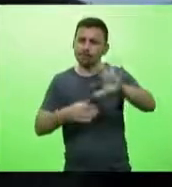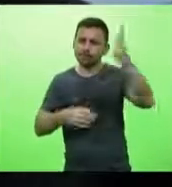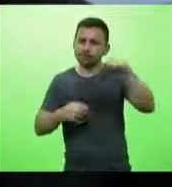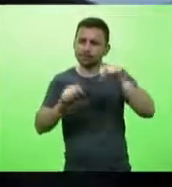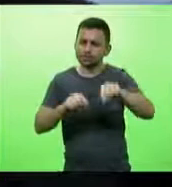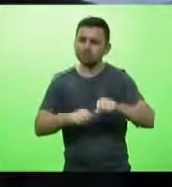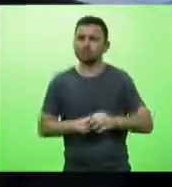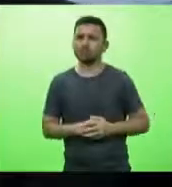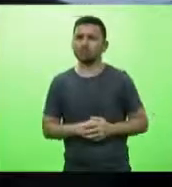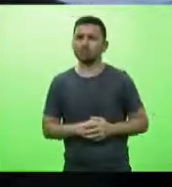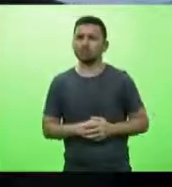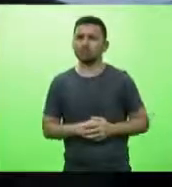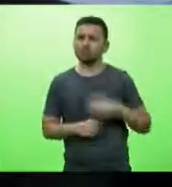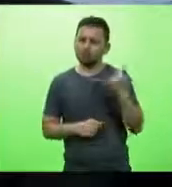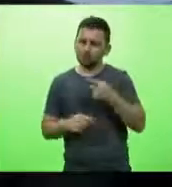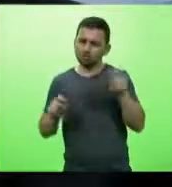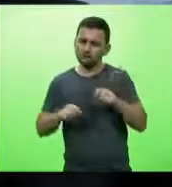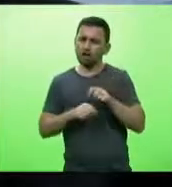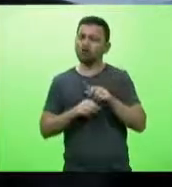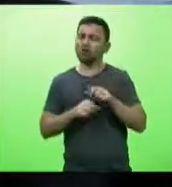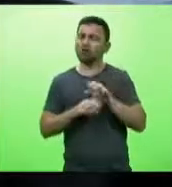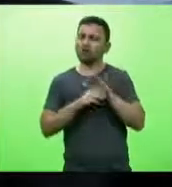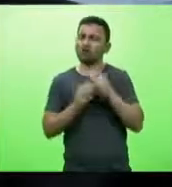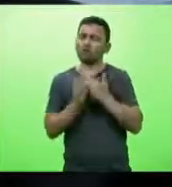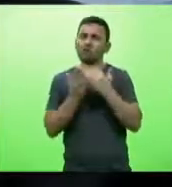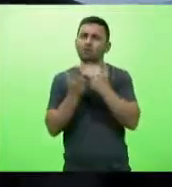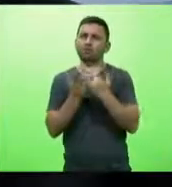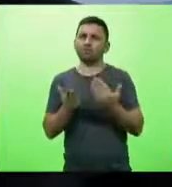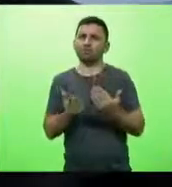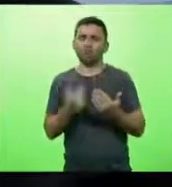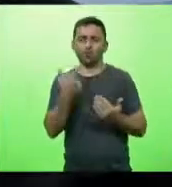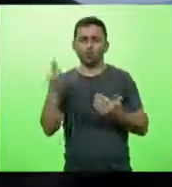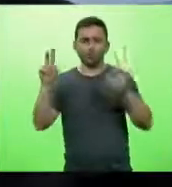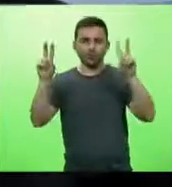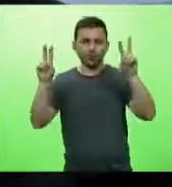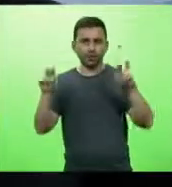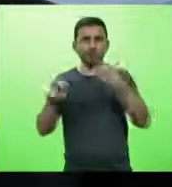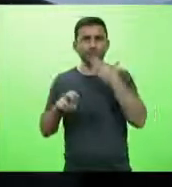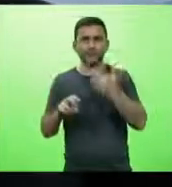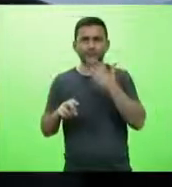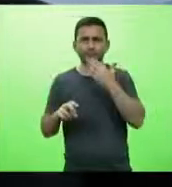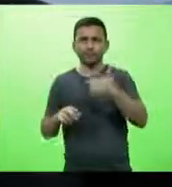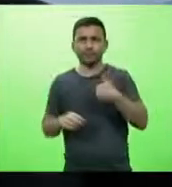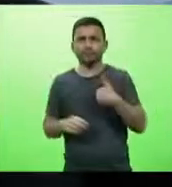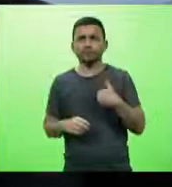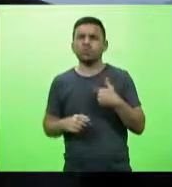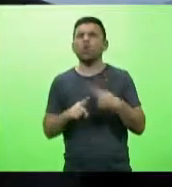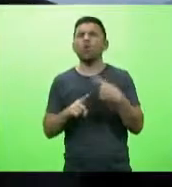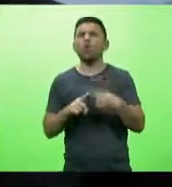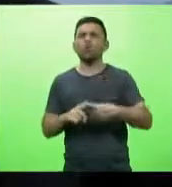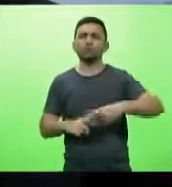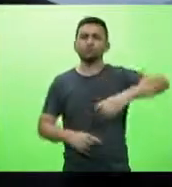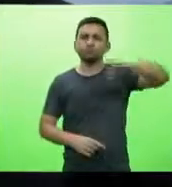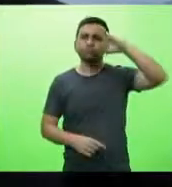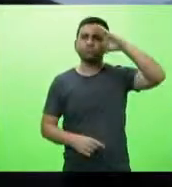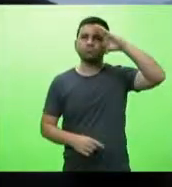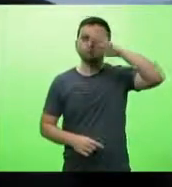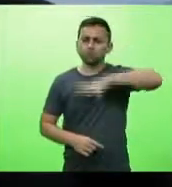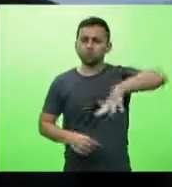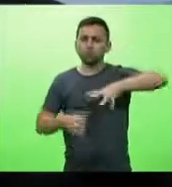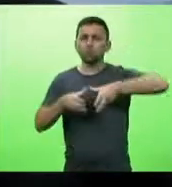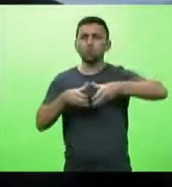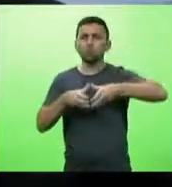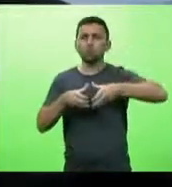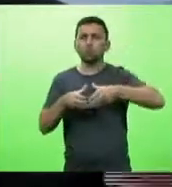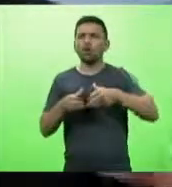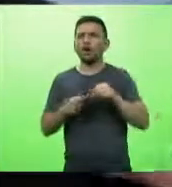que a gente possa contribuir ainda mais. Outra questão que me pedem sempre é: por que que o Exército Brasileiro não está fazendo a